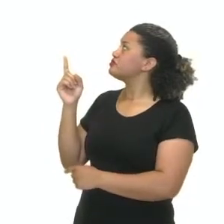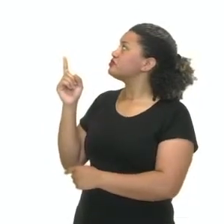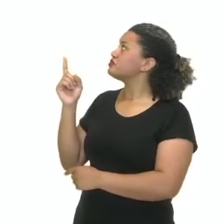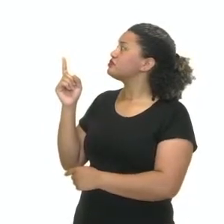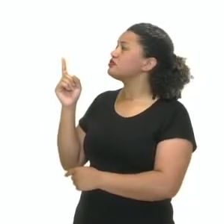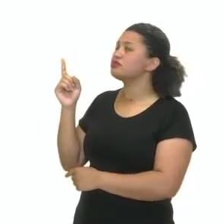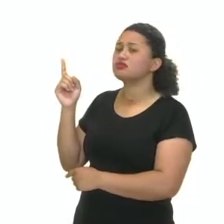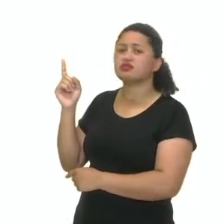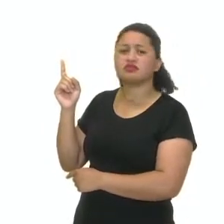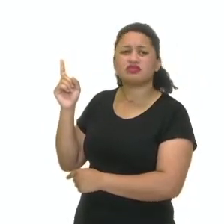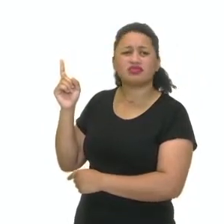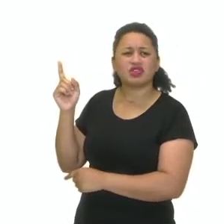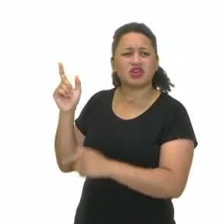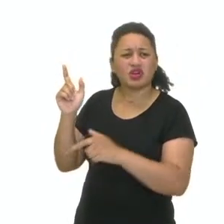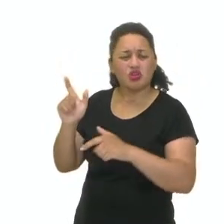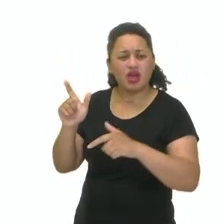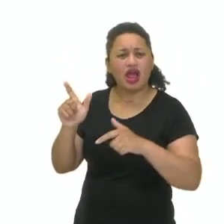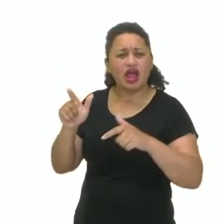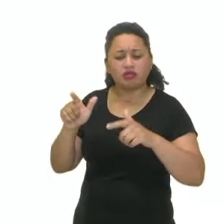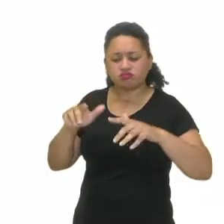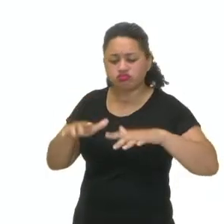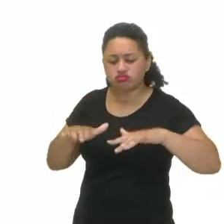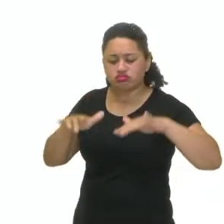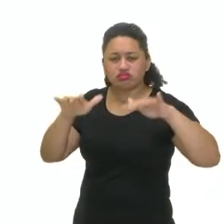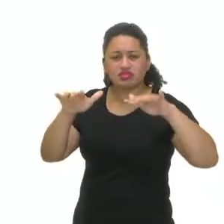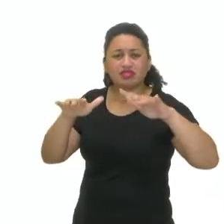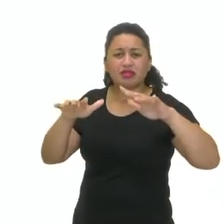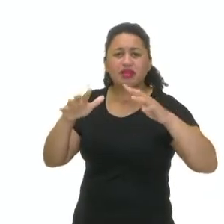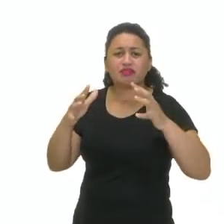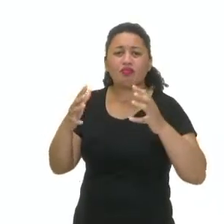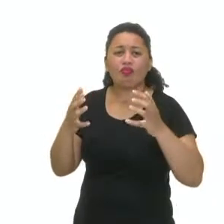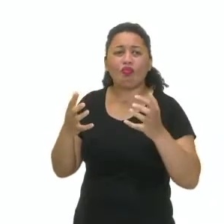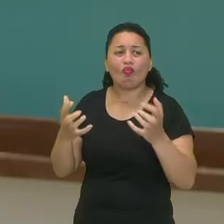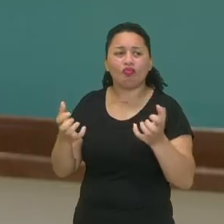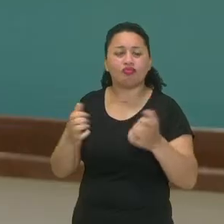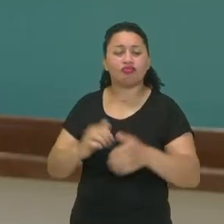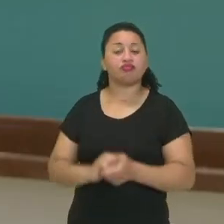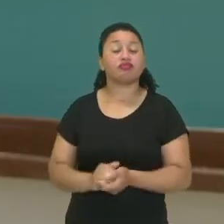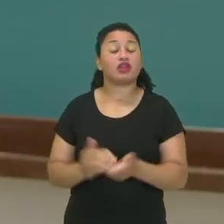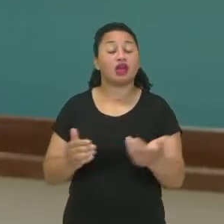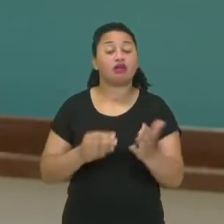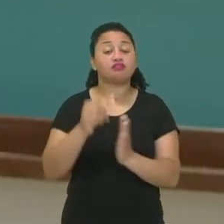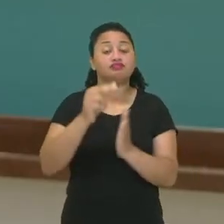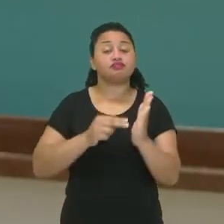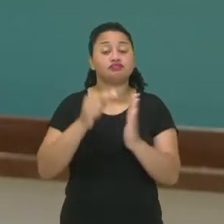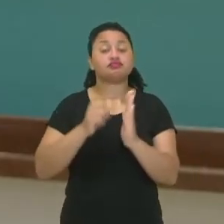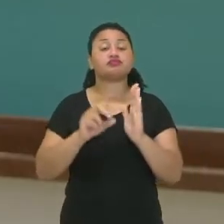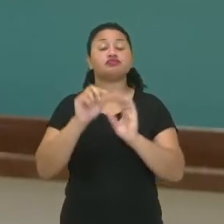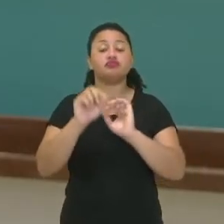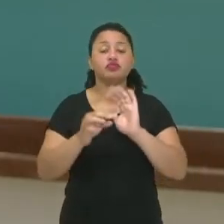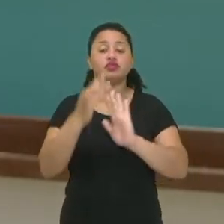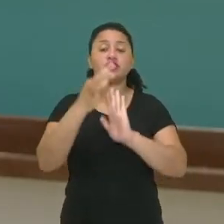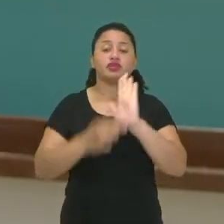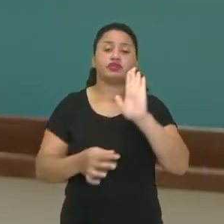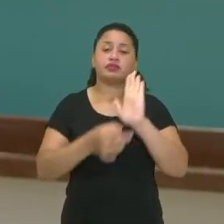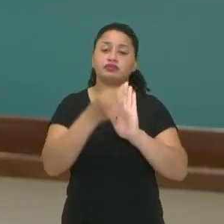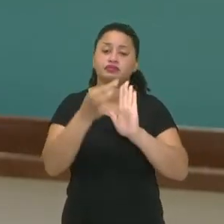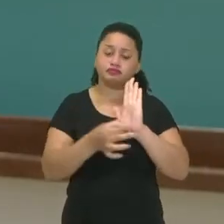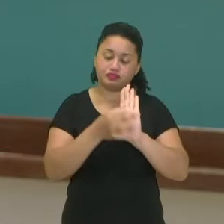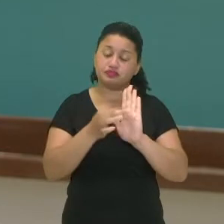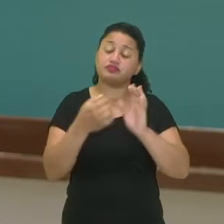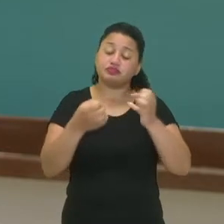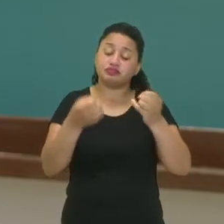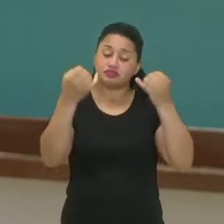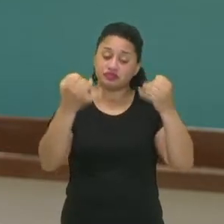sem água, né? Zeradinha. Vamos ler então um trecho aqui de um artigo para que comenta